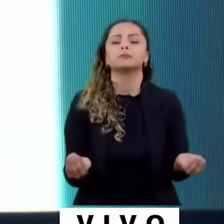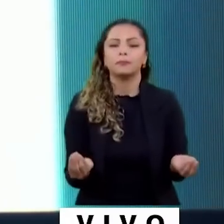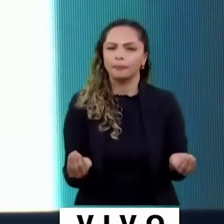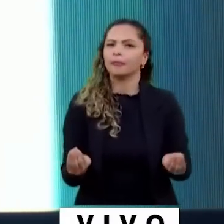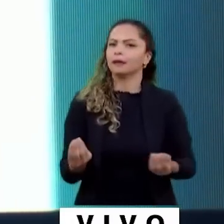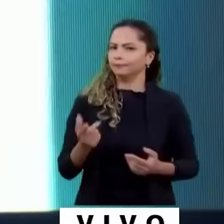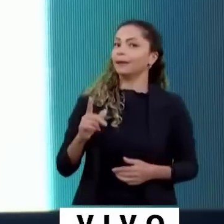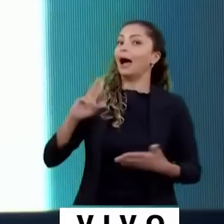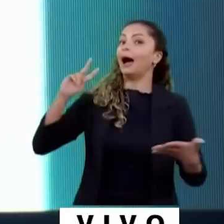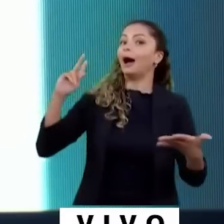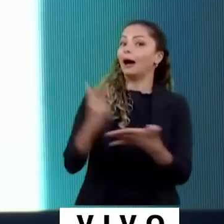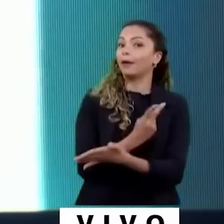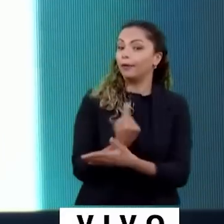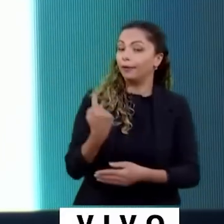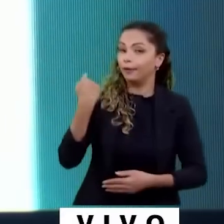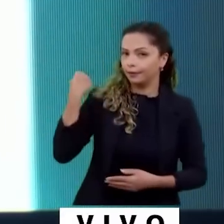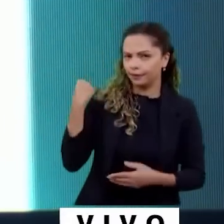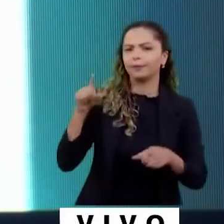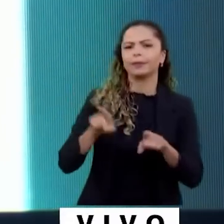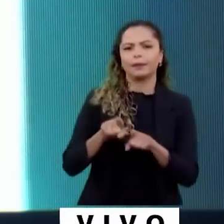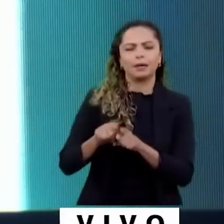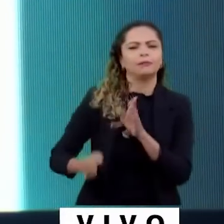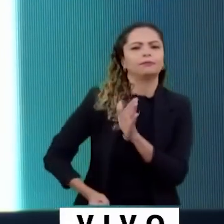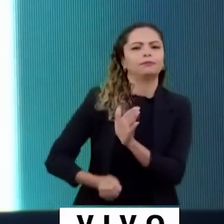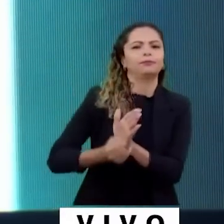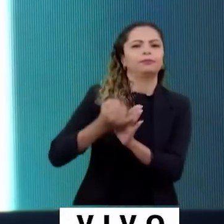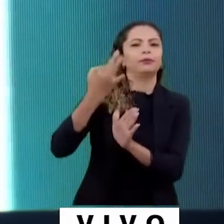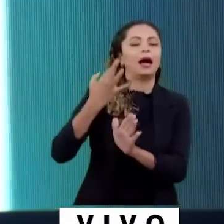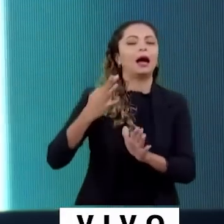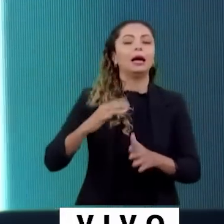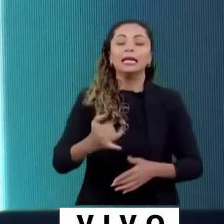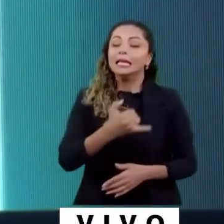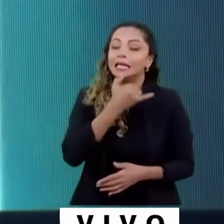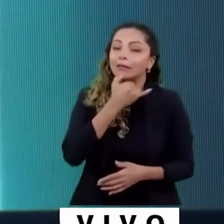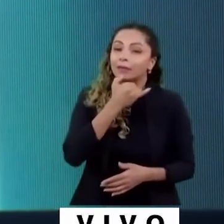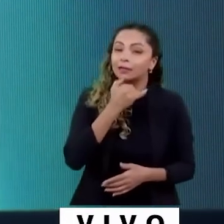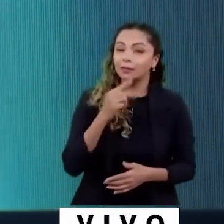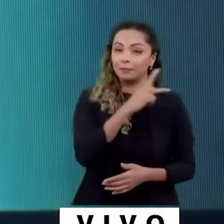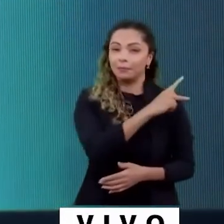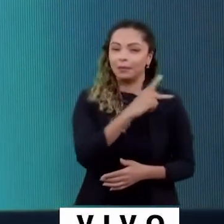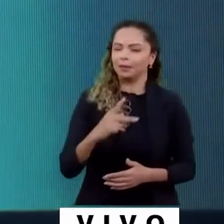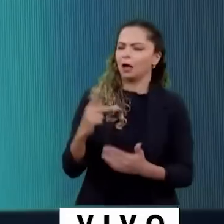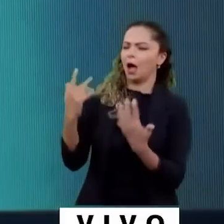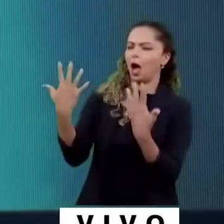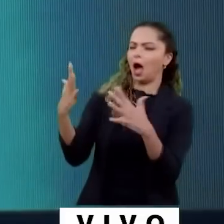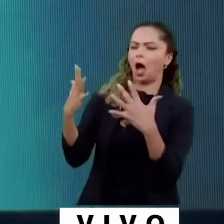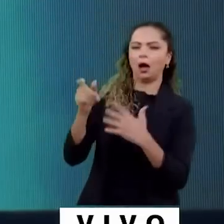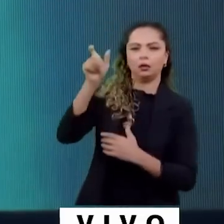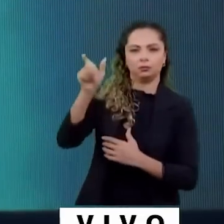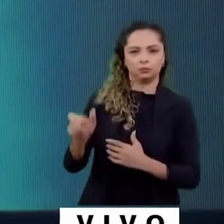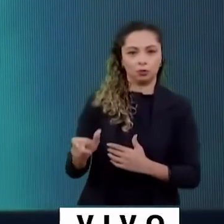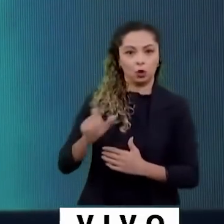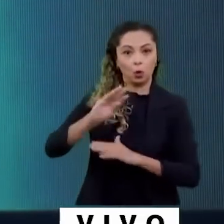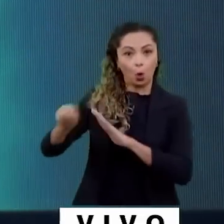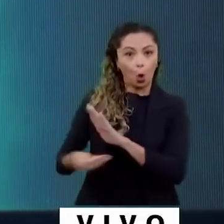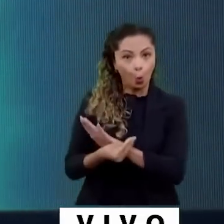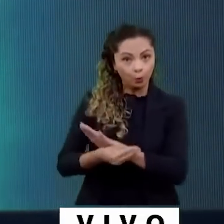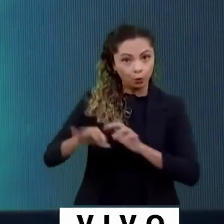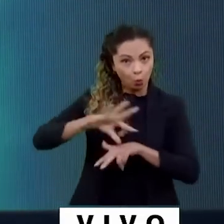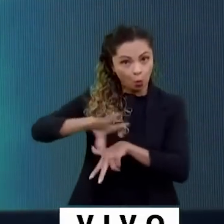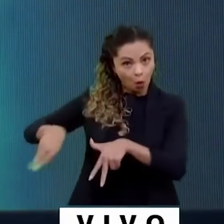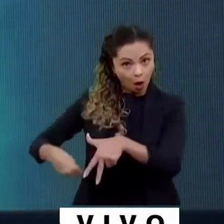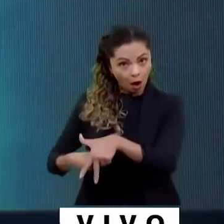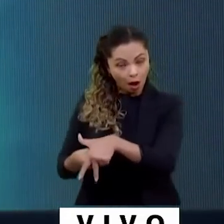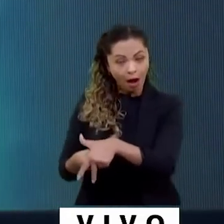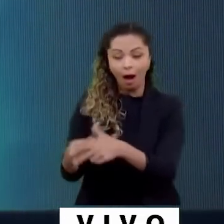em muitos outros foi Infelizmente o presidente é lugiar o corrupto passar pano para o corrupto Como diz a juventude e